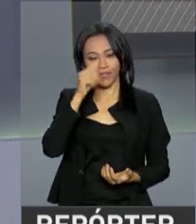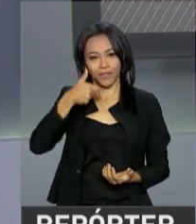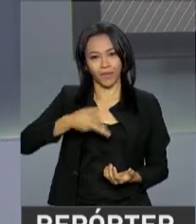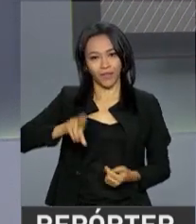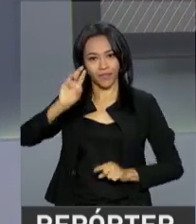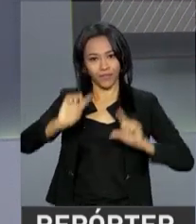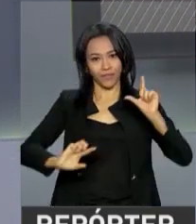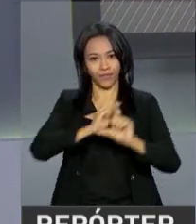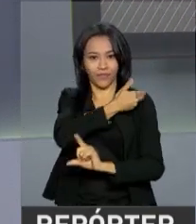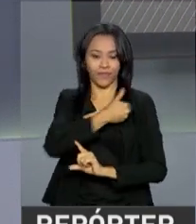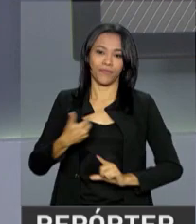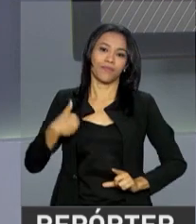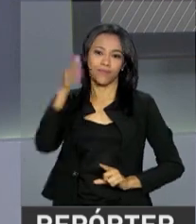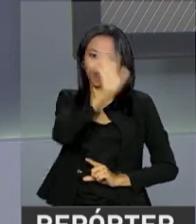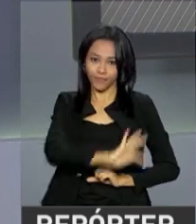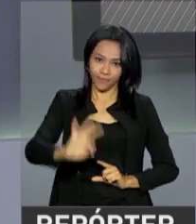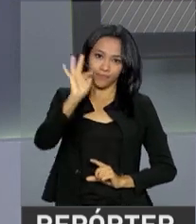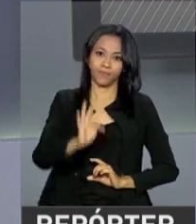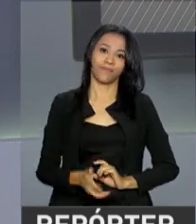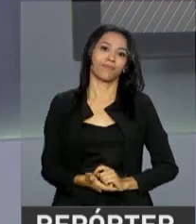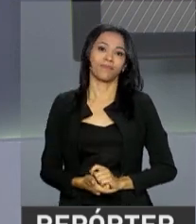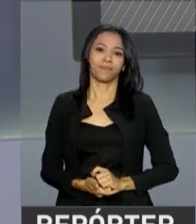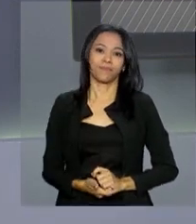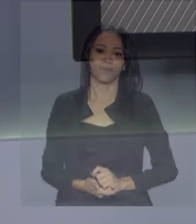nbr a tv do governo federal